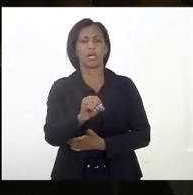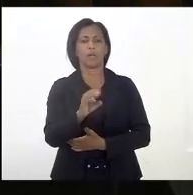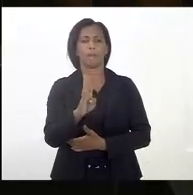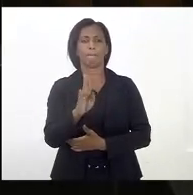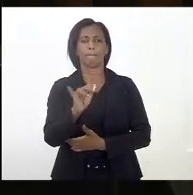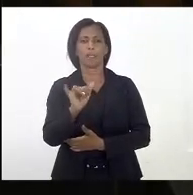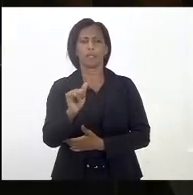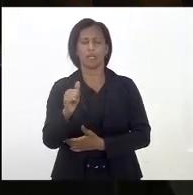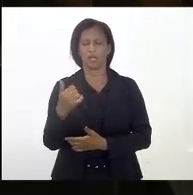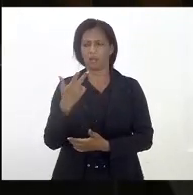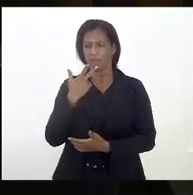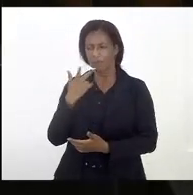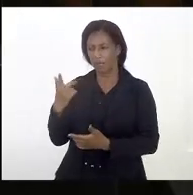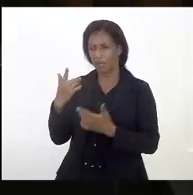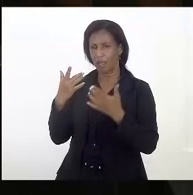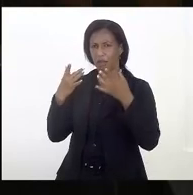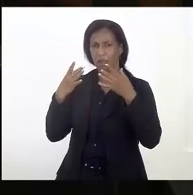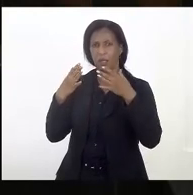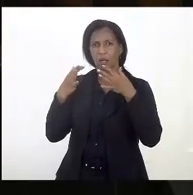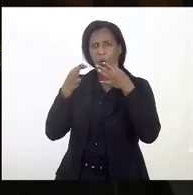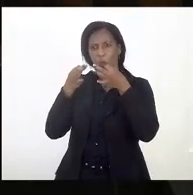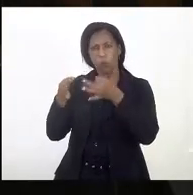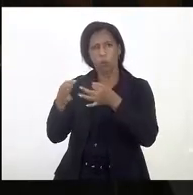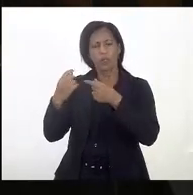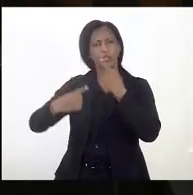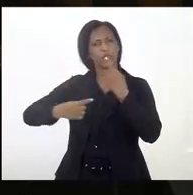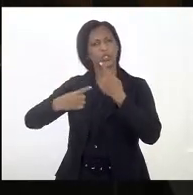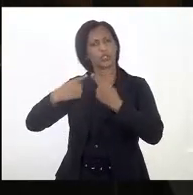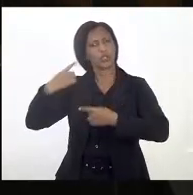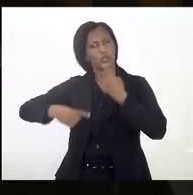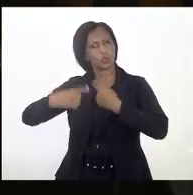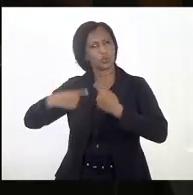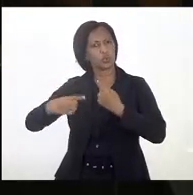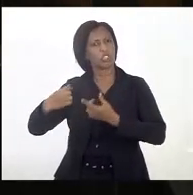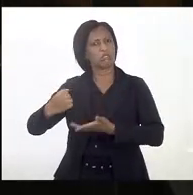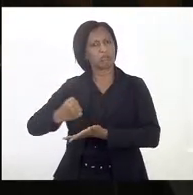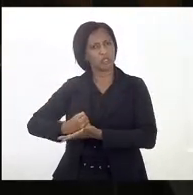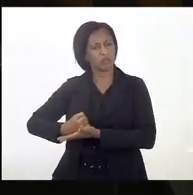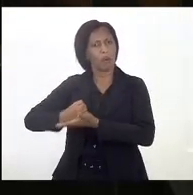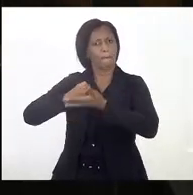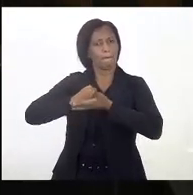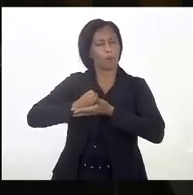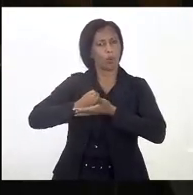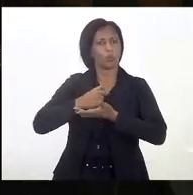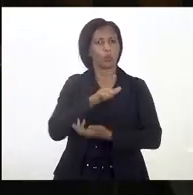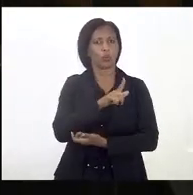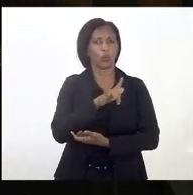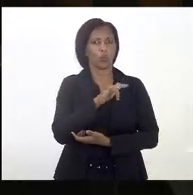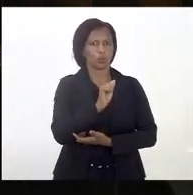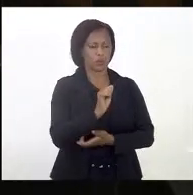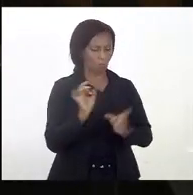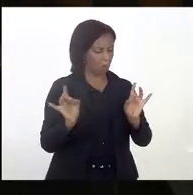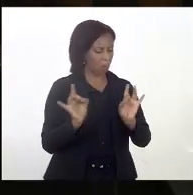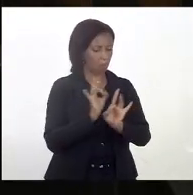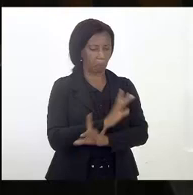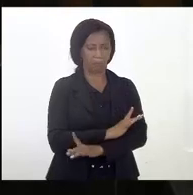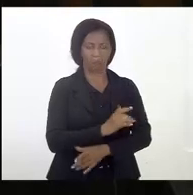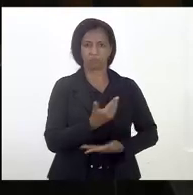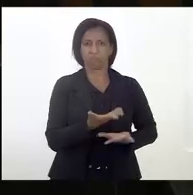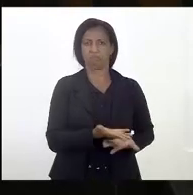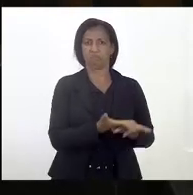manifestei o interesse em discutir essa temática e tive o apoio do presidente Luciano bandeira que prontamente